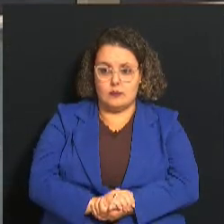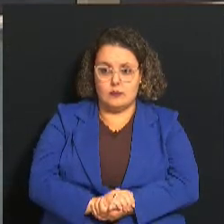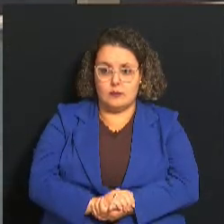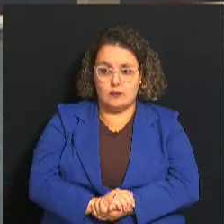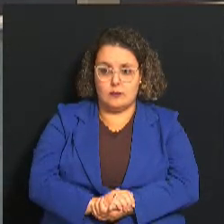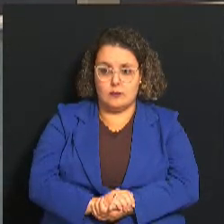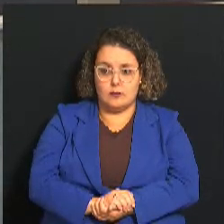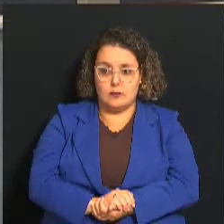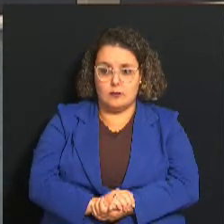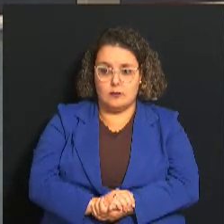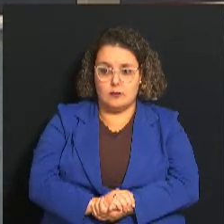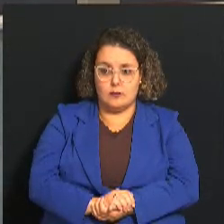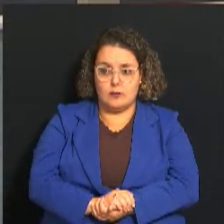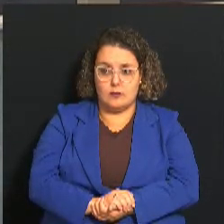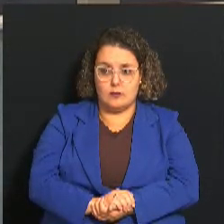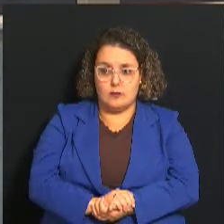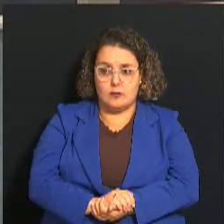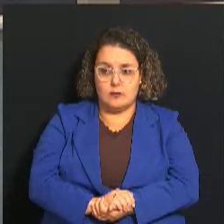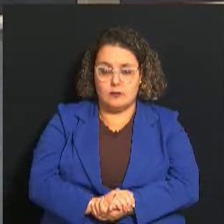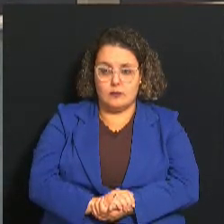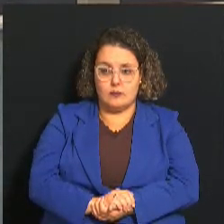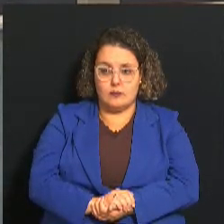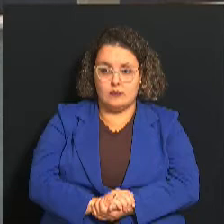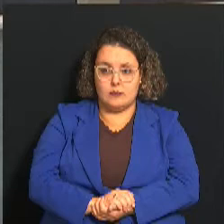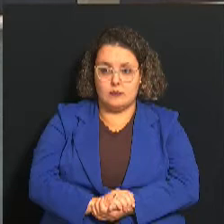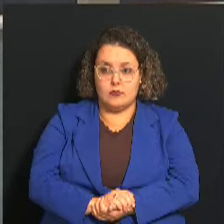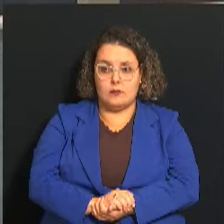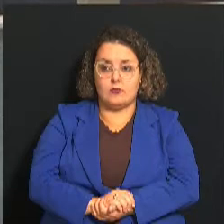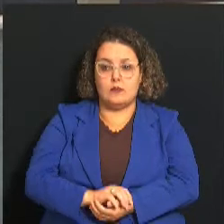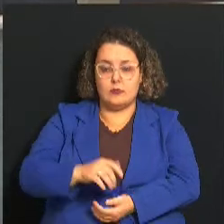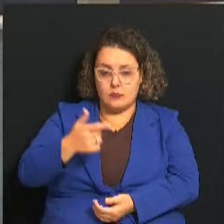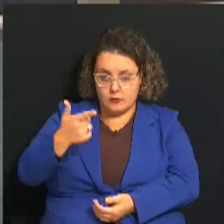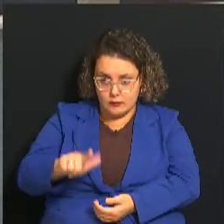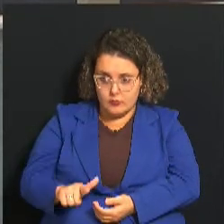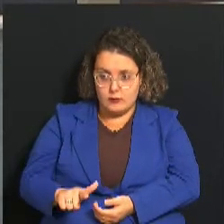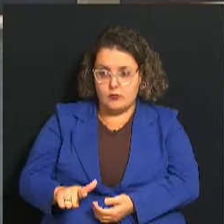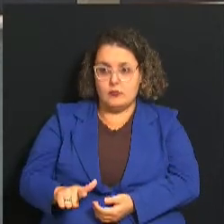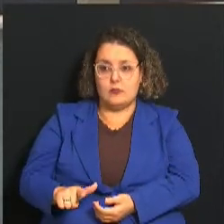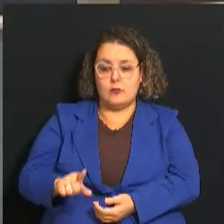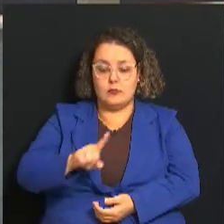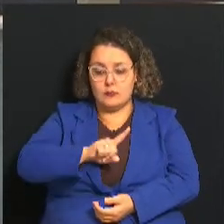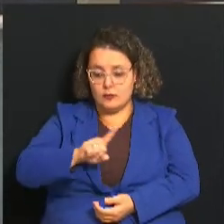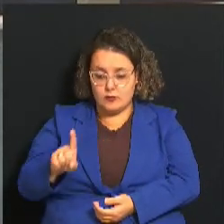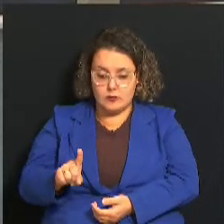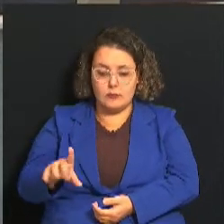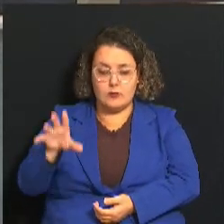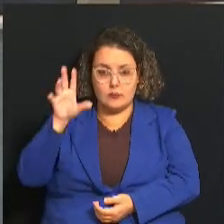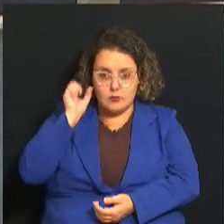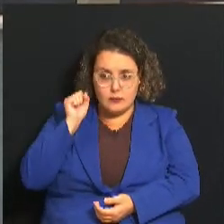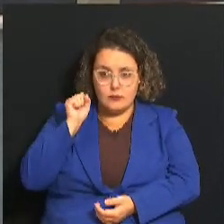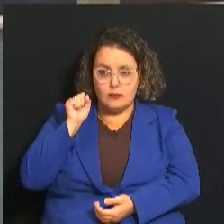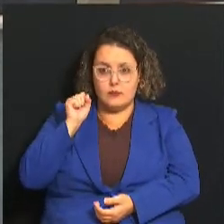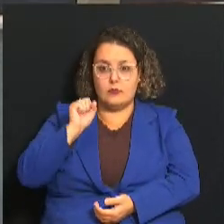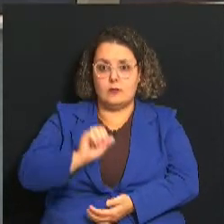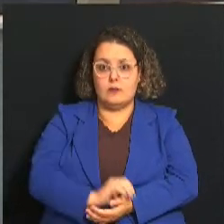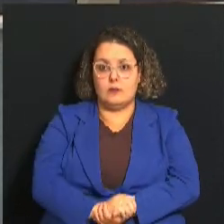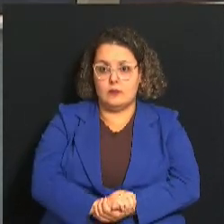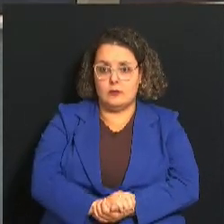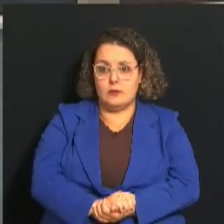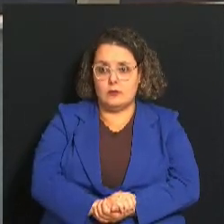ainda legitima mais uma vez a questão de não sermos ouvidos, é a questão de